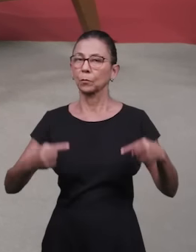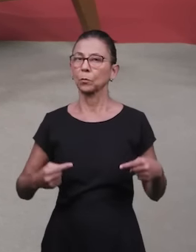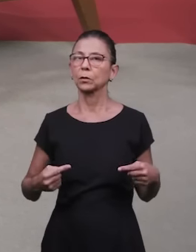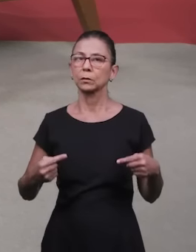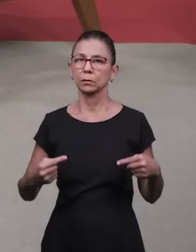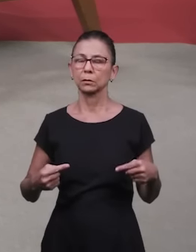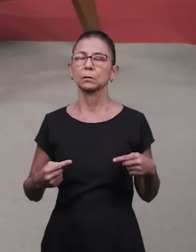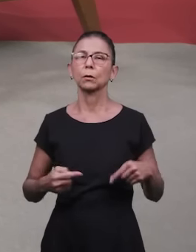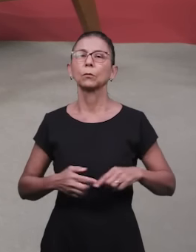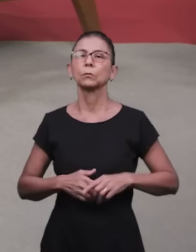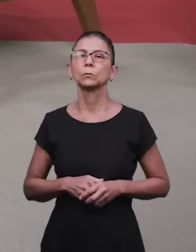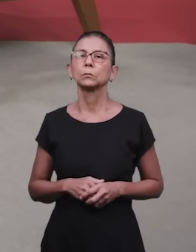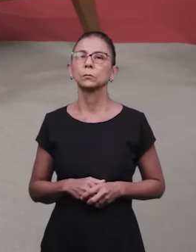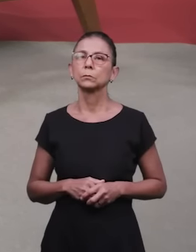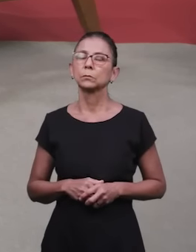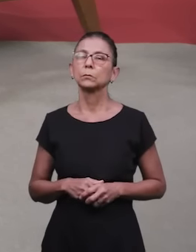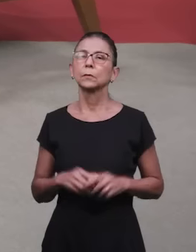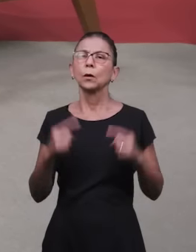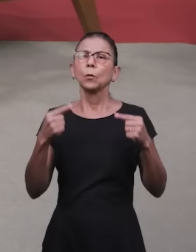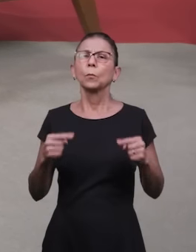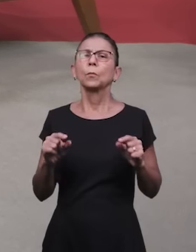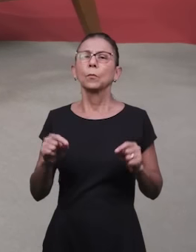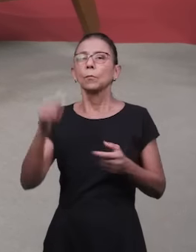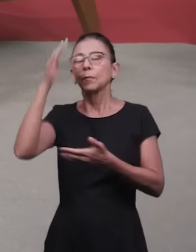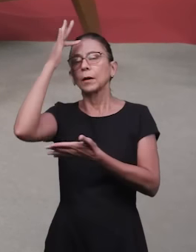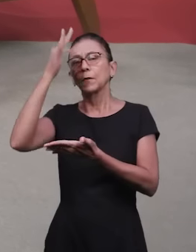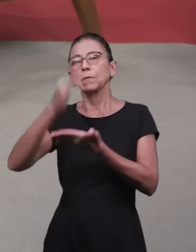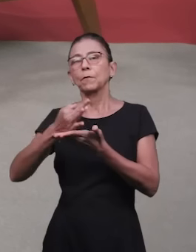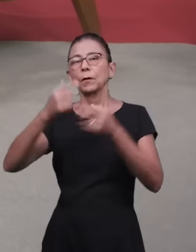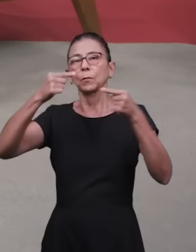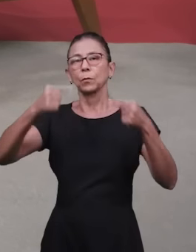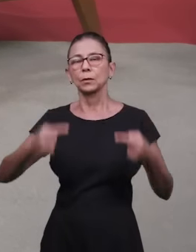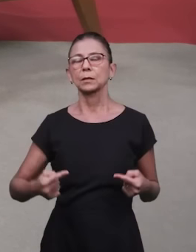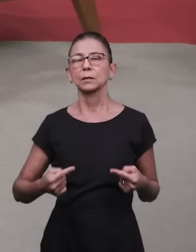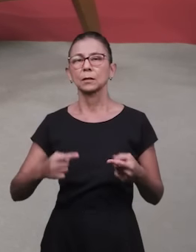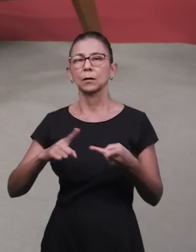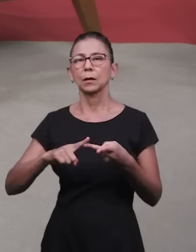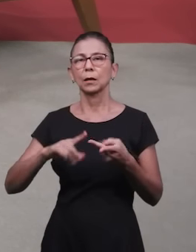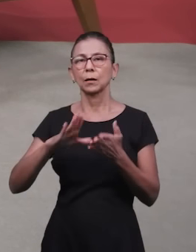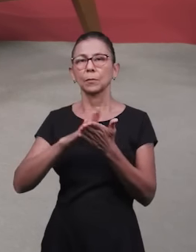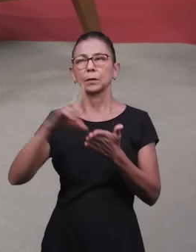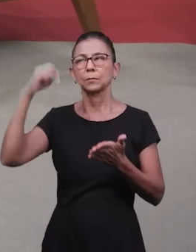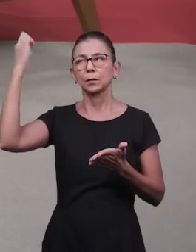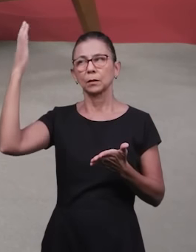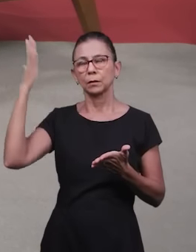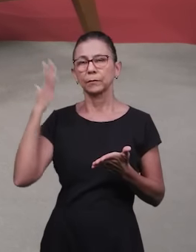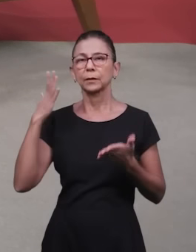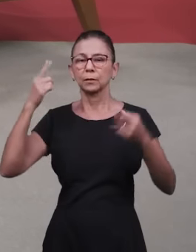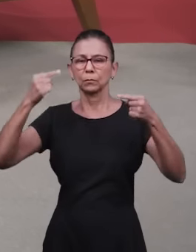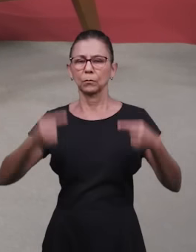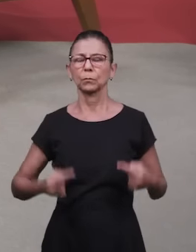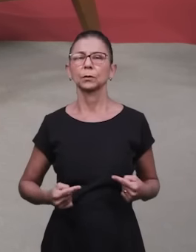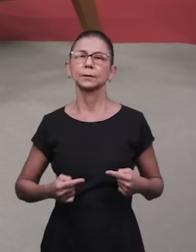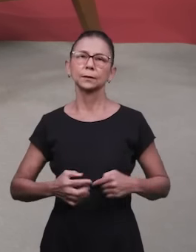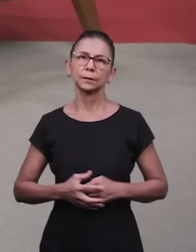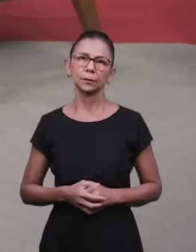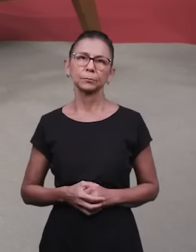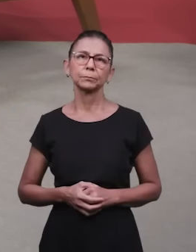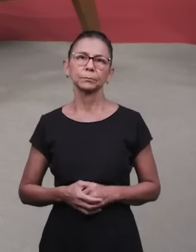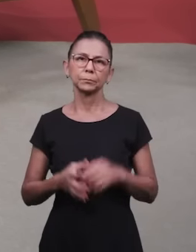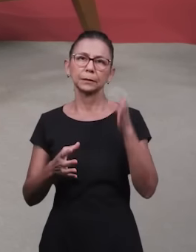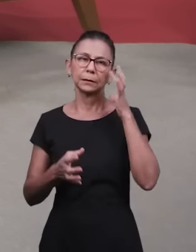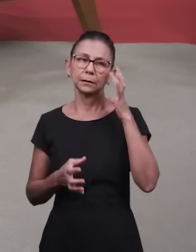essa oposição é a oposição à fé. Uhum. É a oposição à palavra revelada e tudo aquilo e que nós